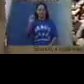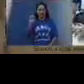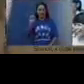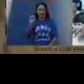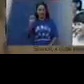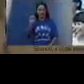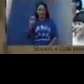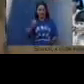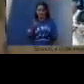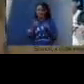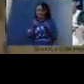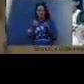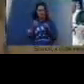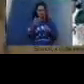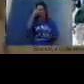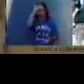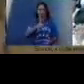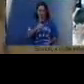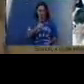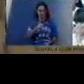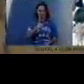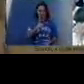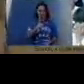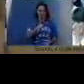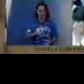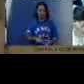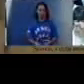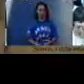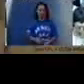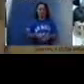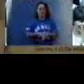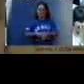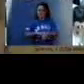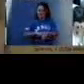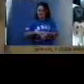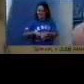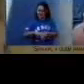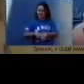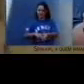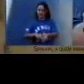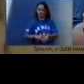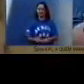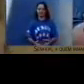toda enrugada e aquele papo estufado.